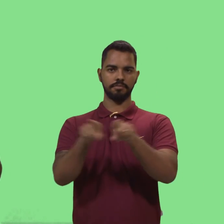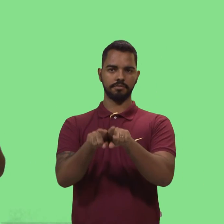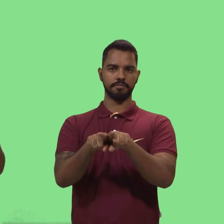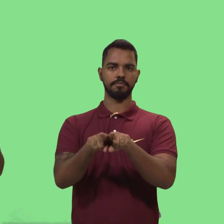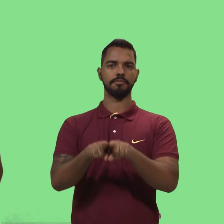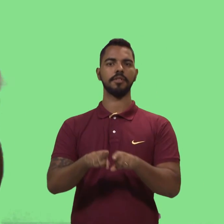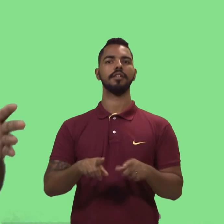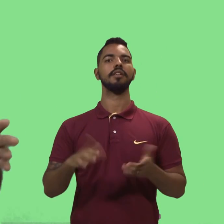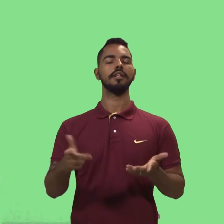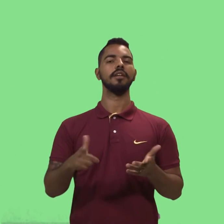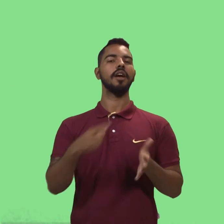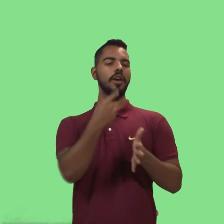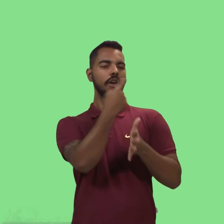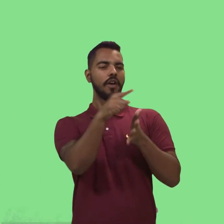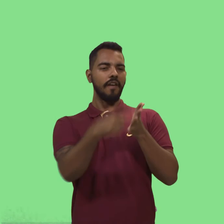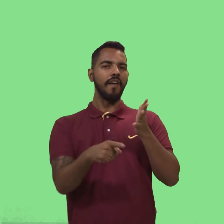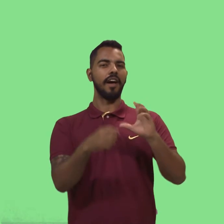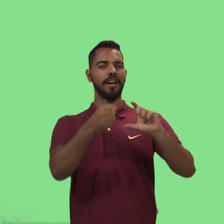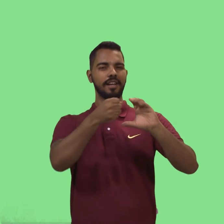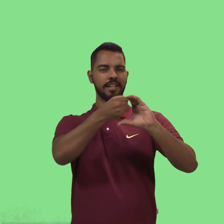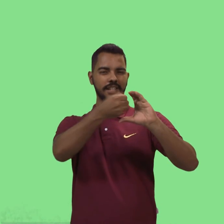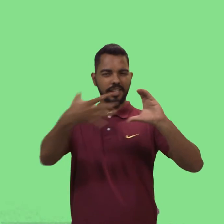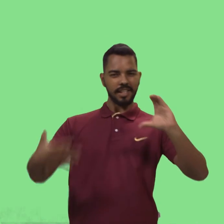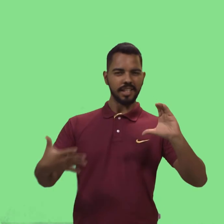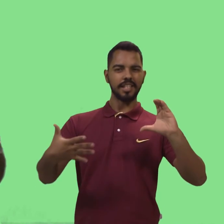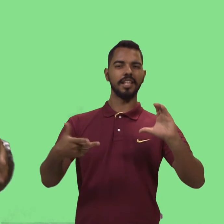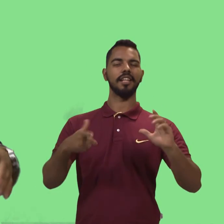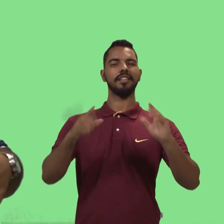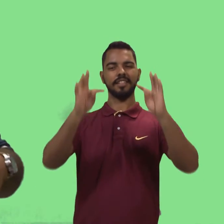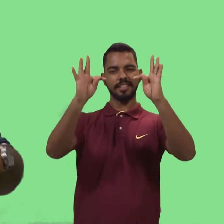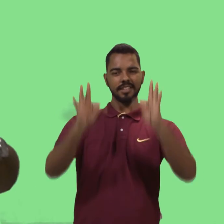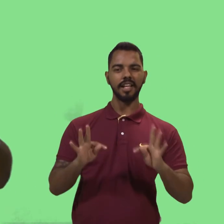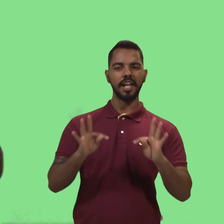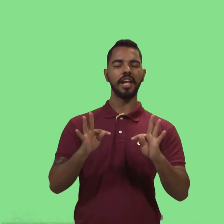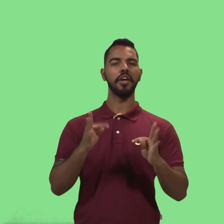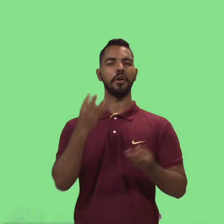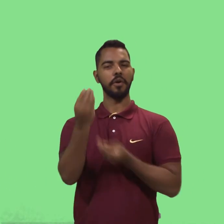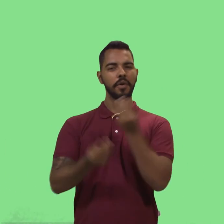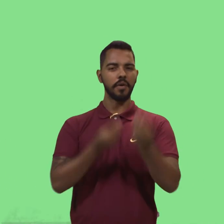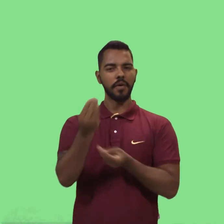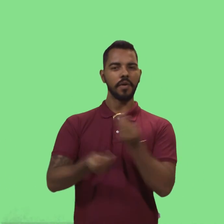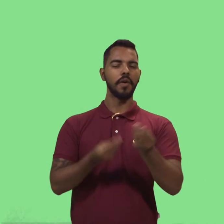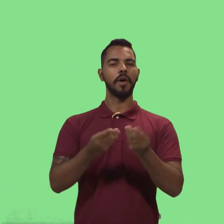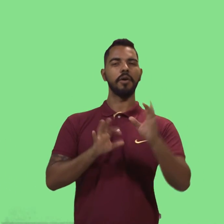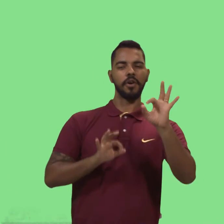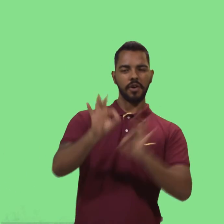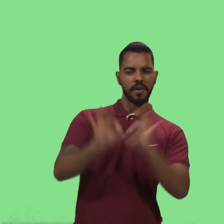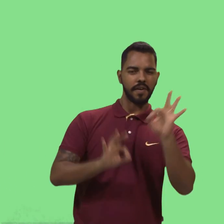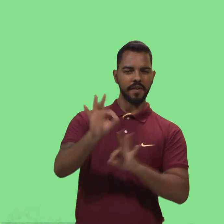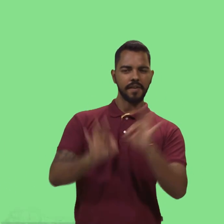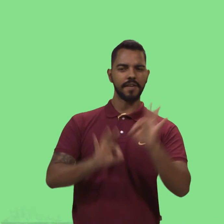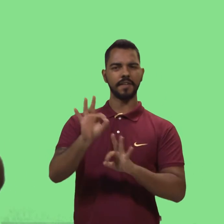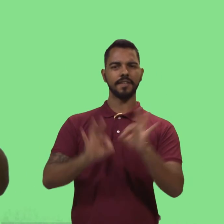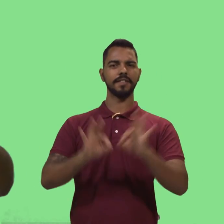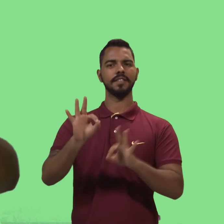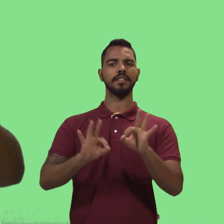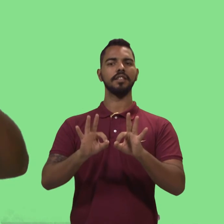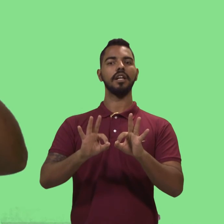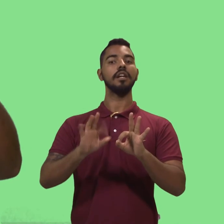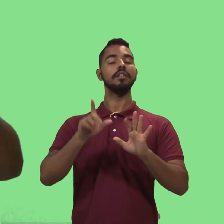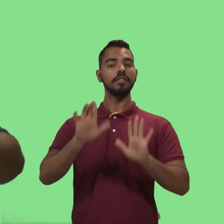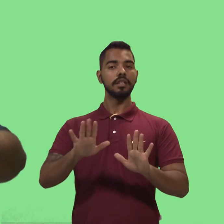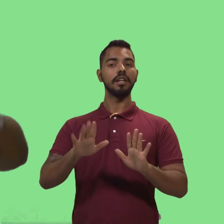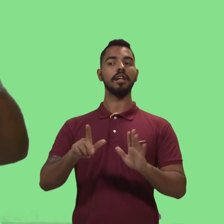características, como formatação, numeração, organização do texto e identificação, são recursos que diferenciam